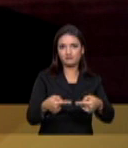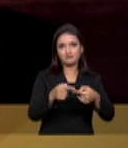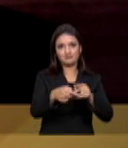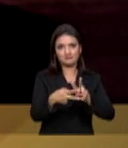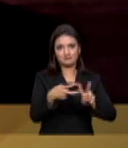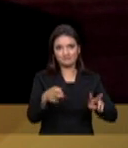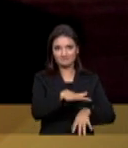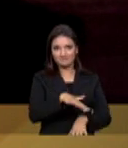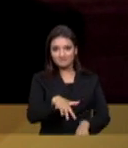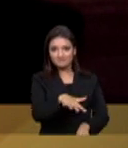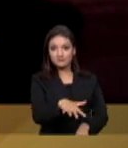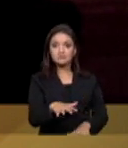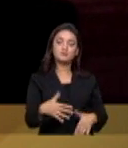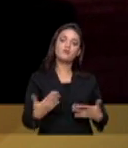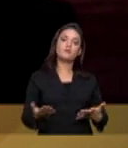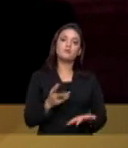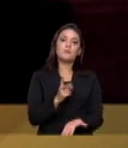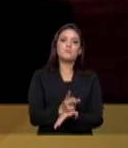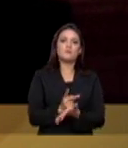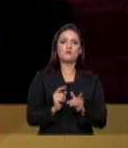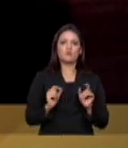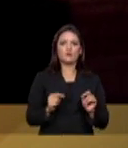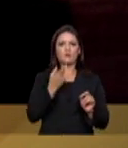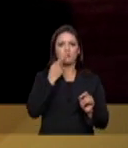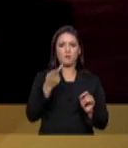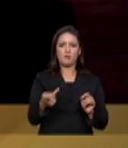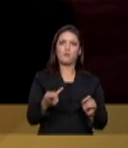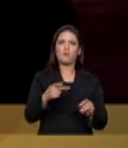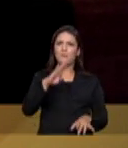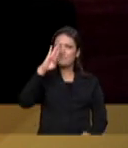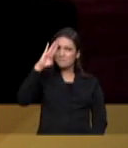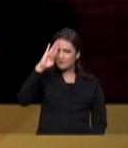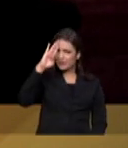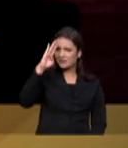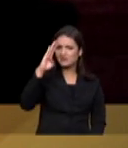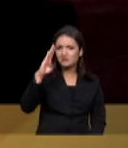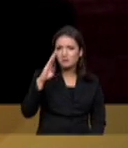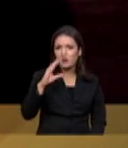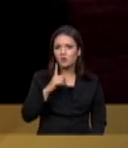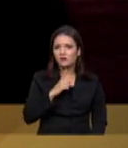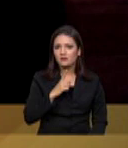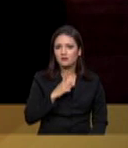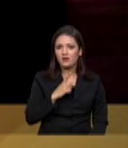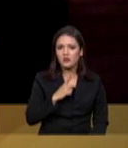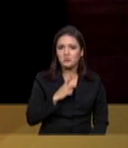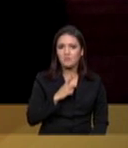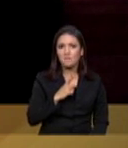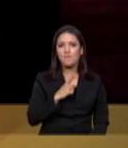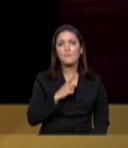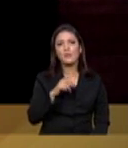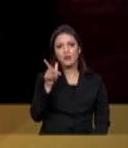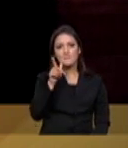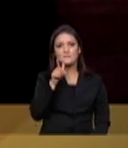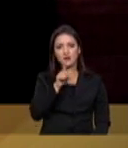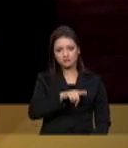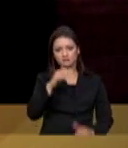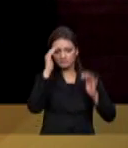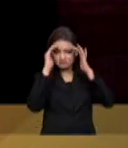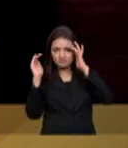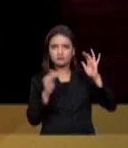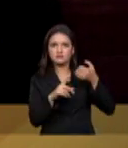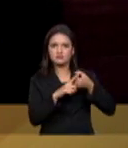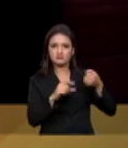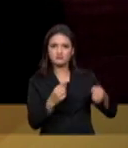muito embora a tese de que o fator primordial para constatação da tutela desse artigo